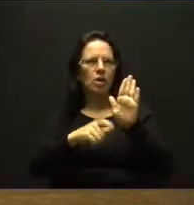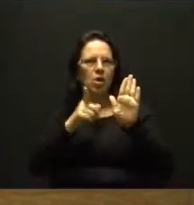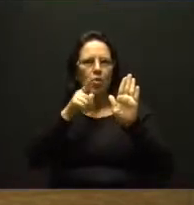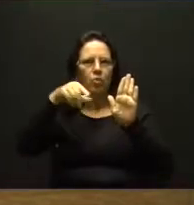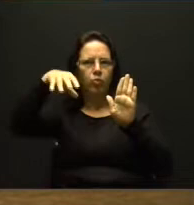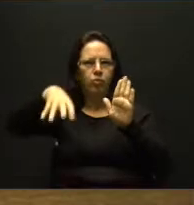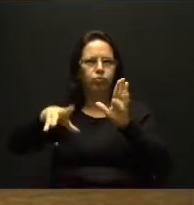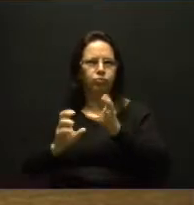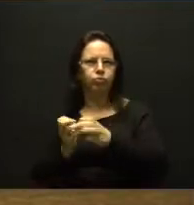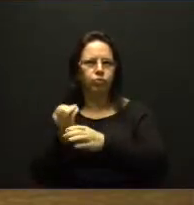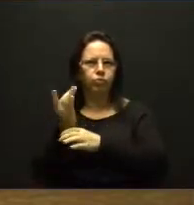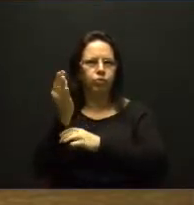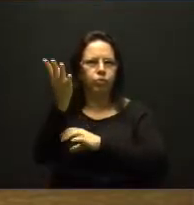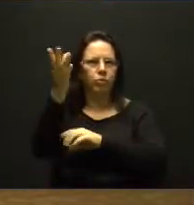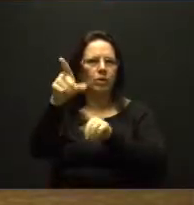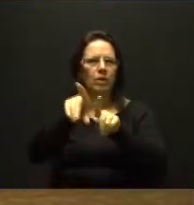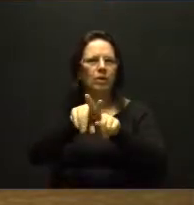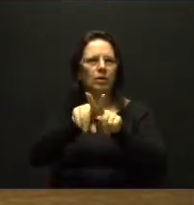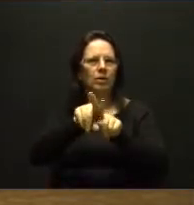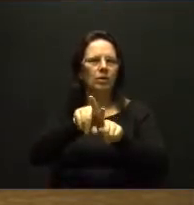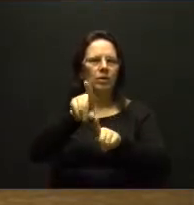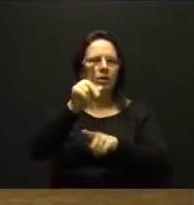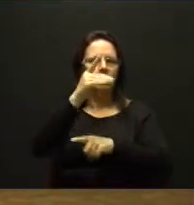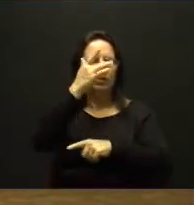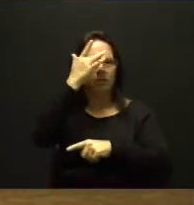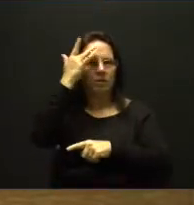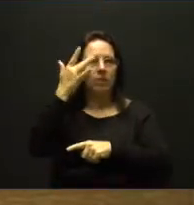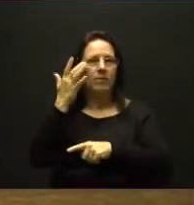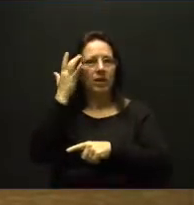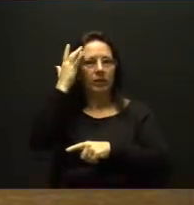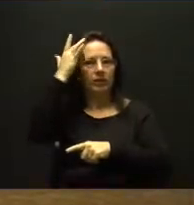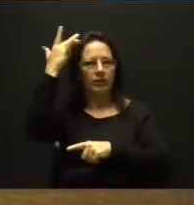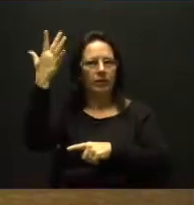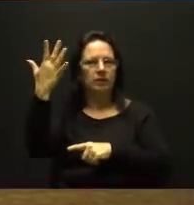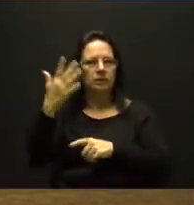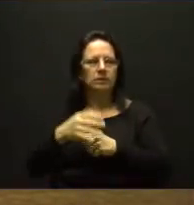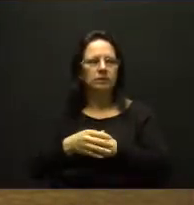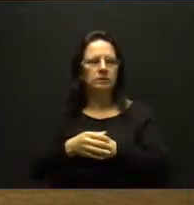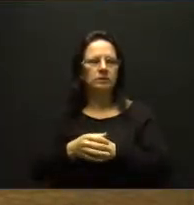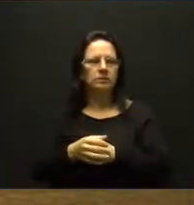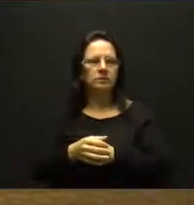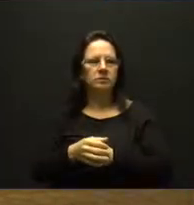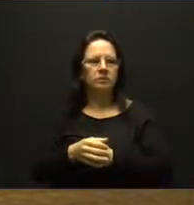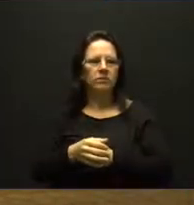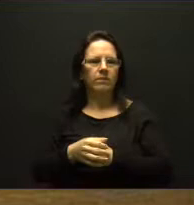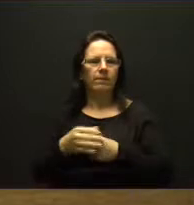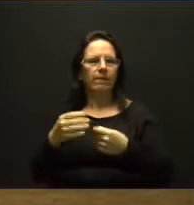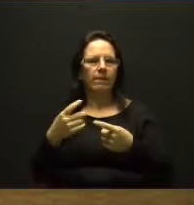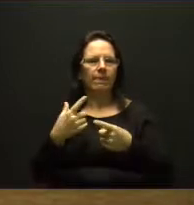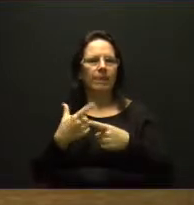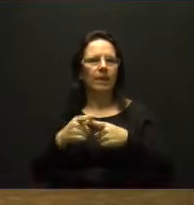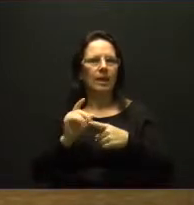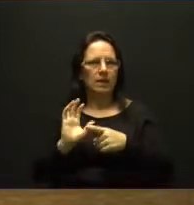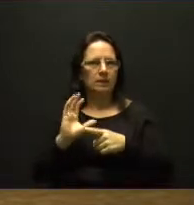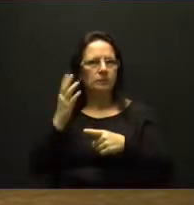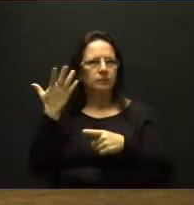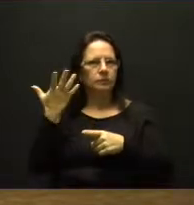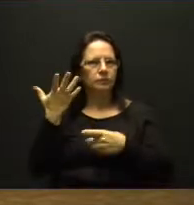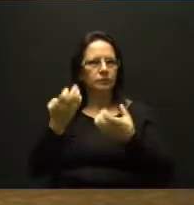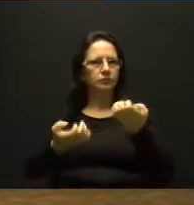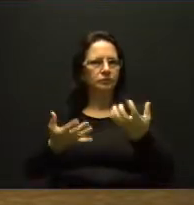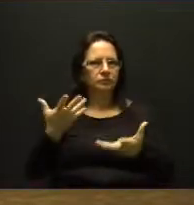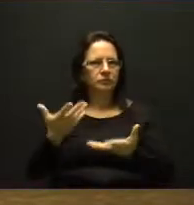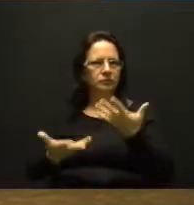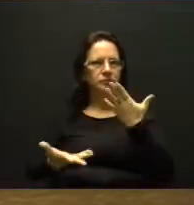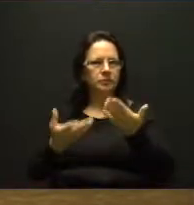o manuseio é daquelas mangueiras ali e para que tivesse um acesso porque geralmente quando acontece na verdade